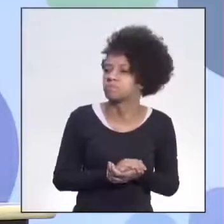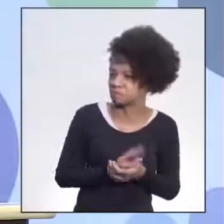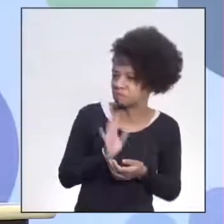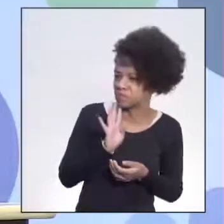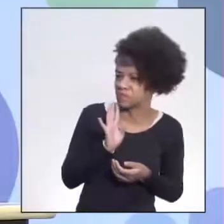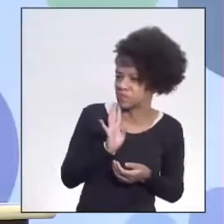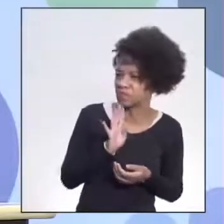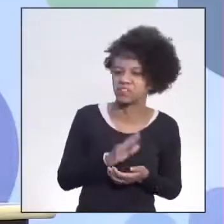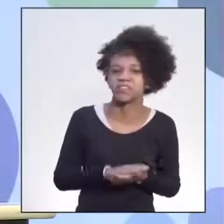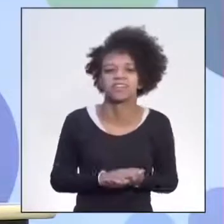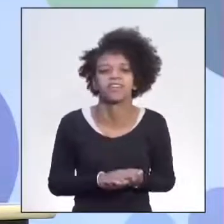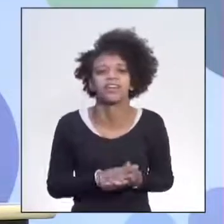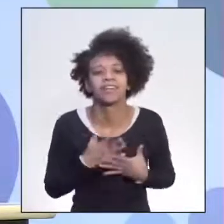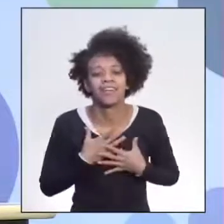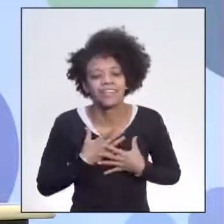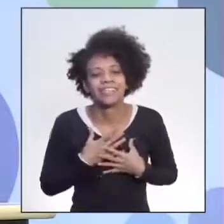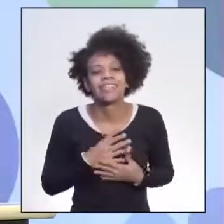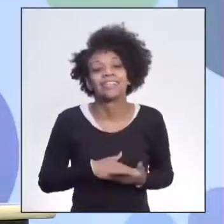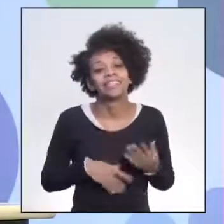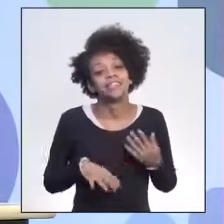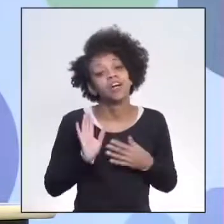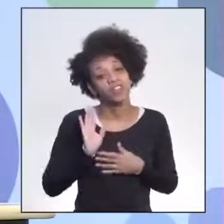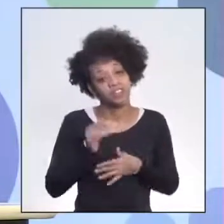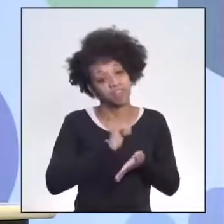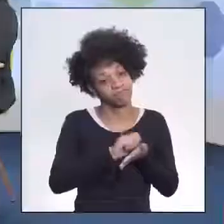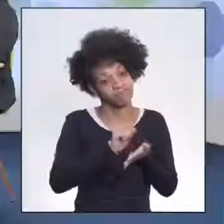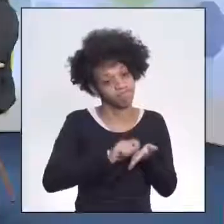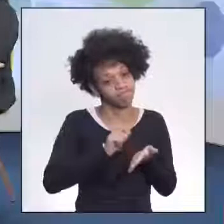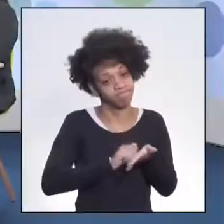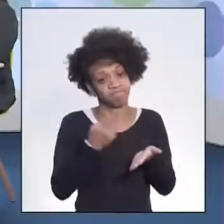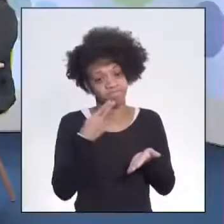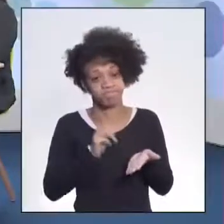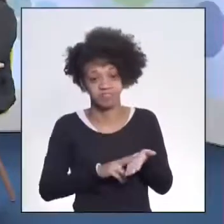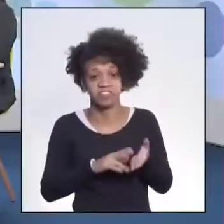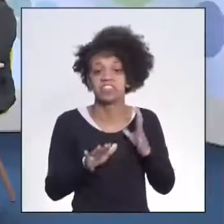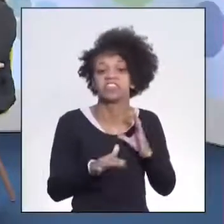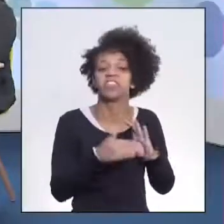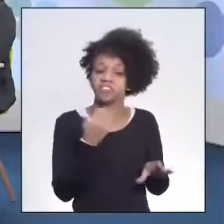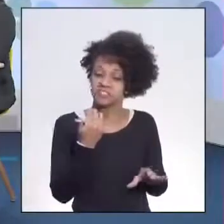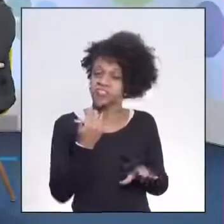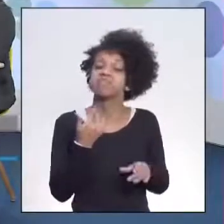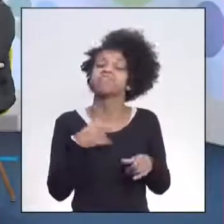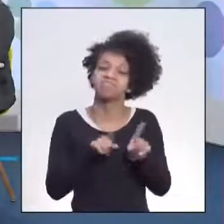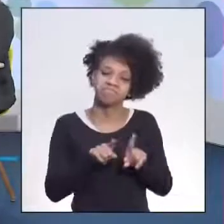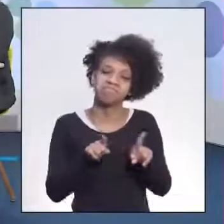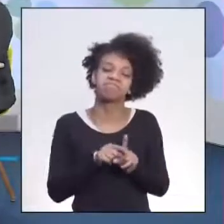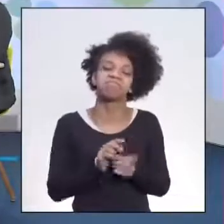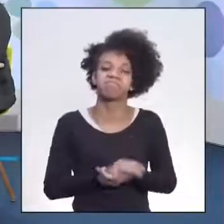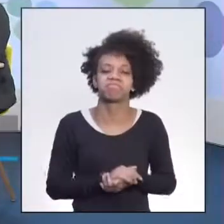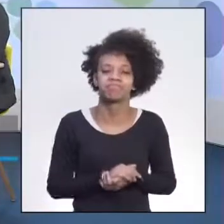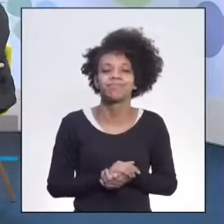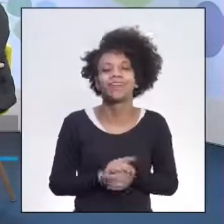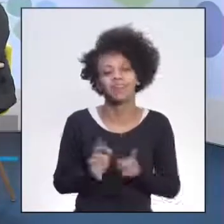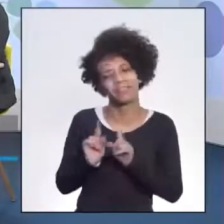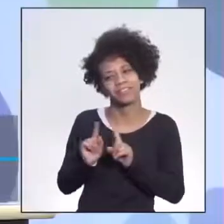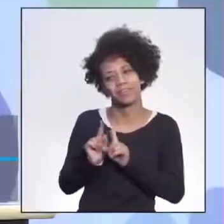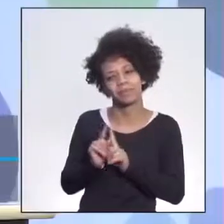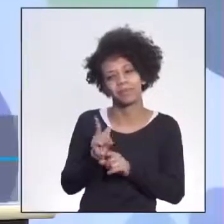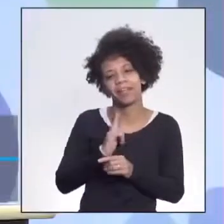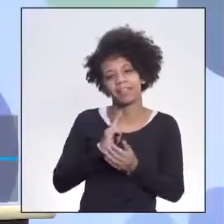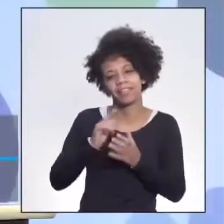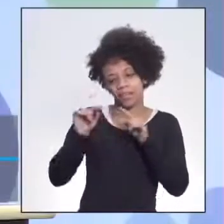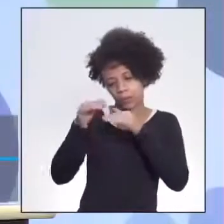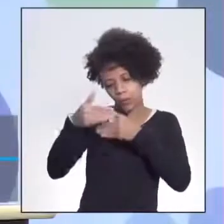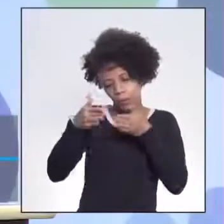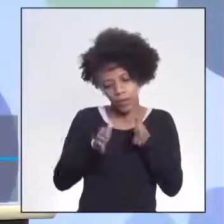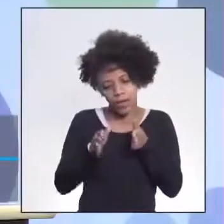muito bom. Que bacana. Eu já escrevi muita carta, já recebi muita carta, professora. Eu também. Eu tenho uma caixinha